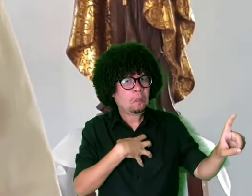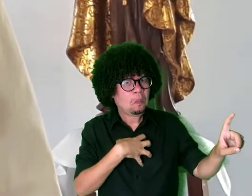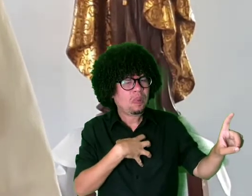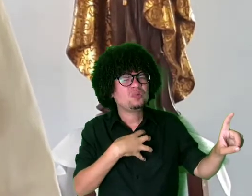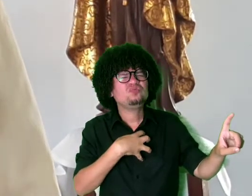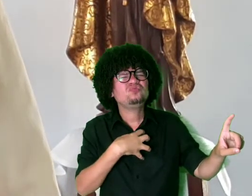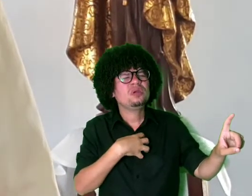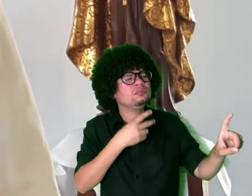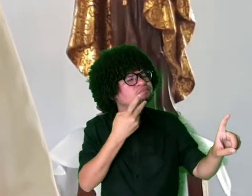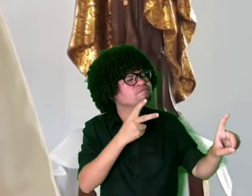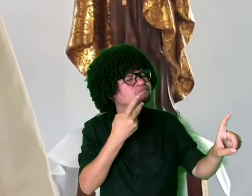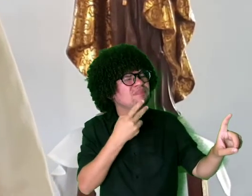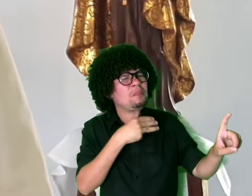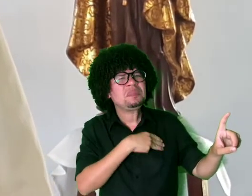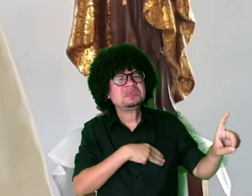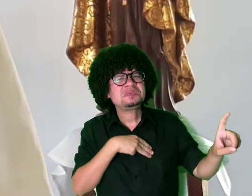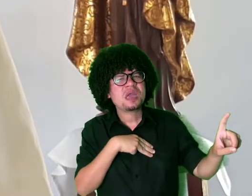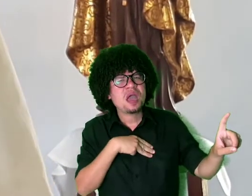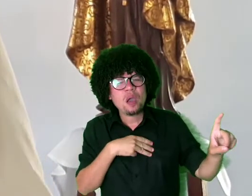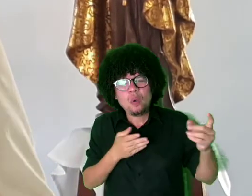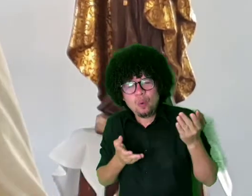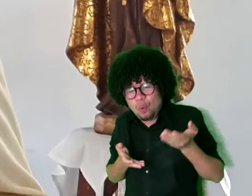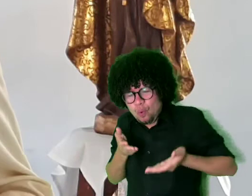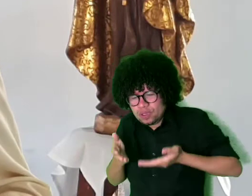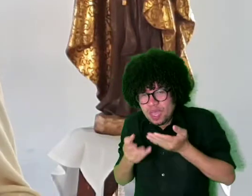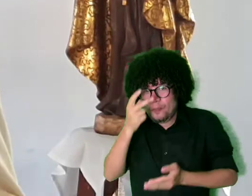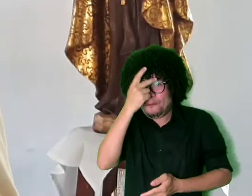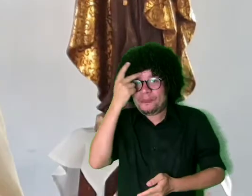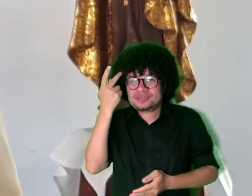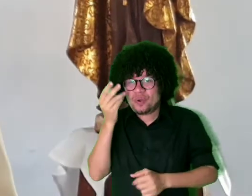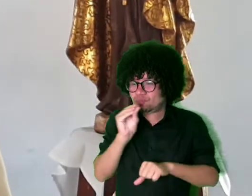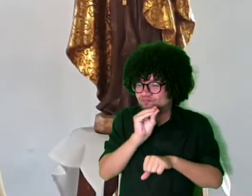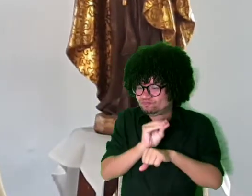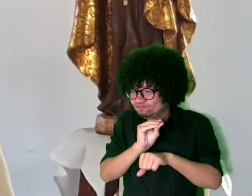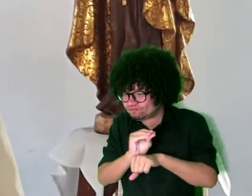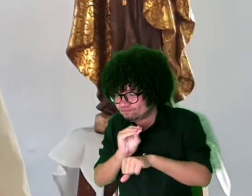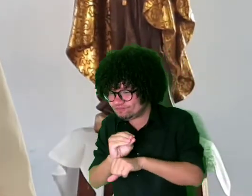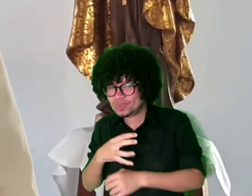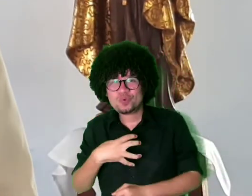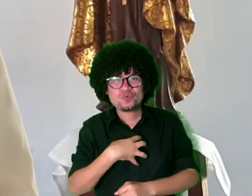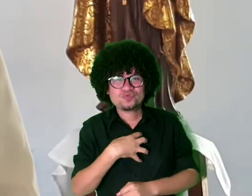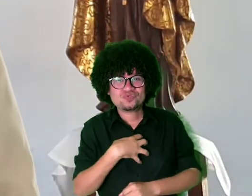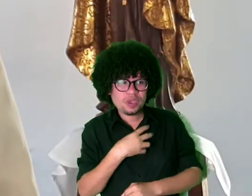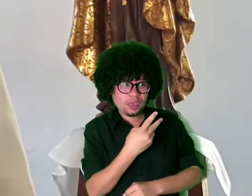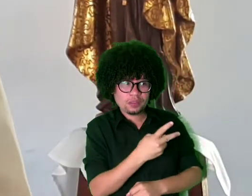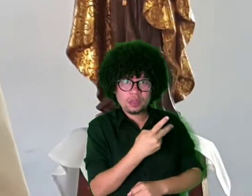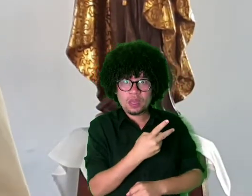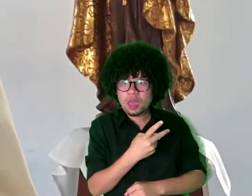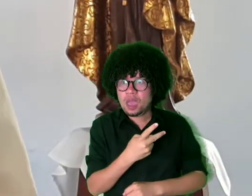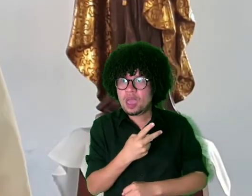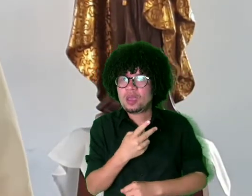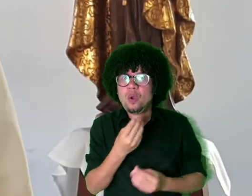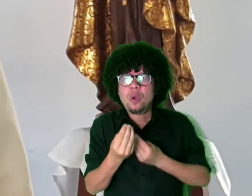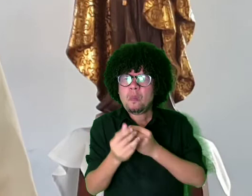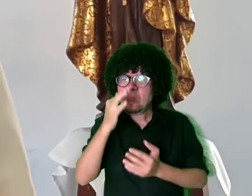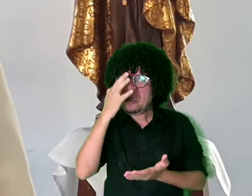com aquele homem. Lá no Grato, que fez uma missão e a maneira daquele